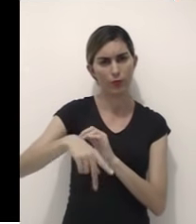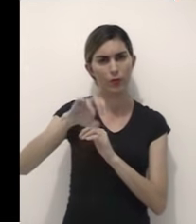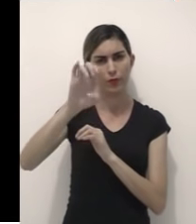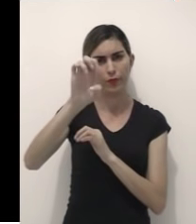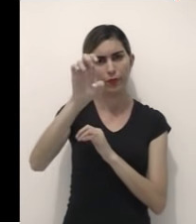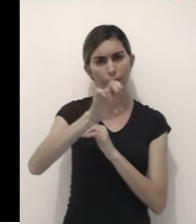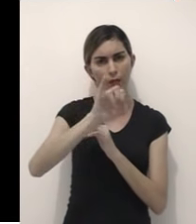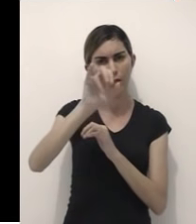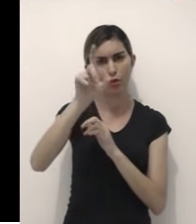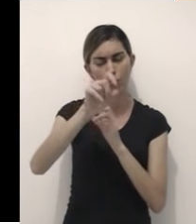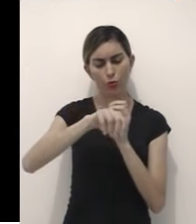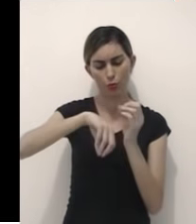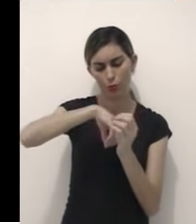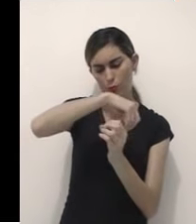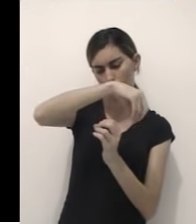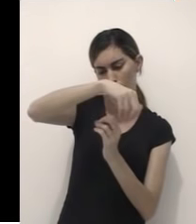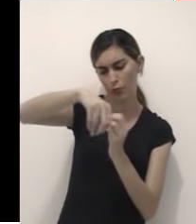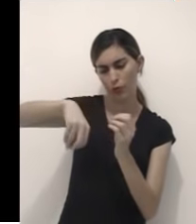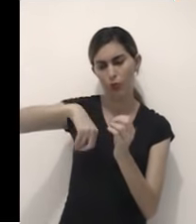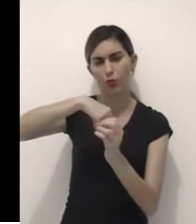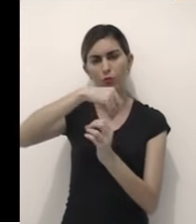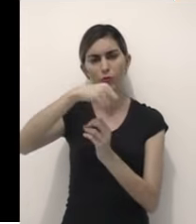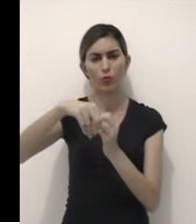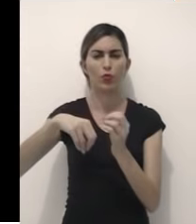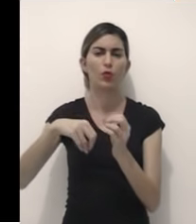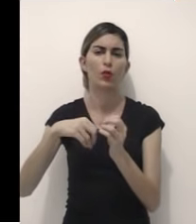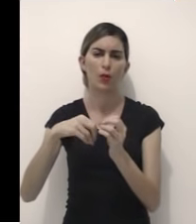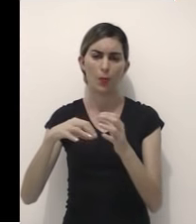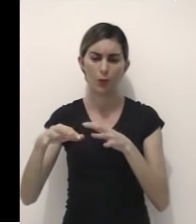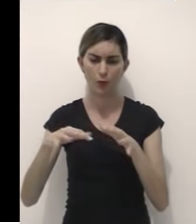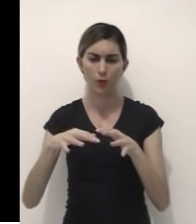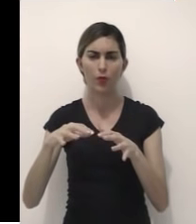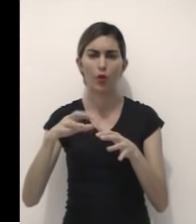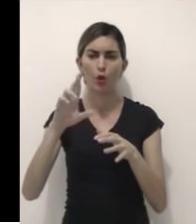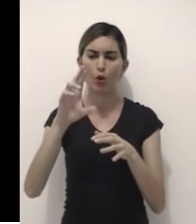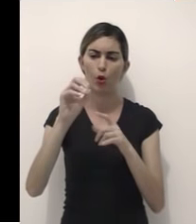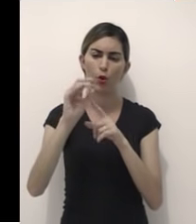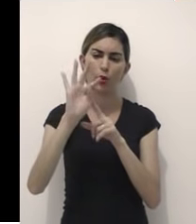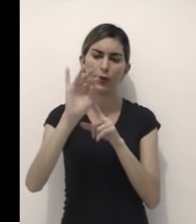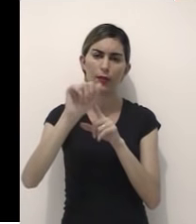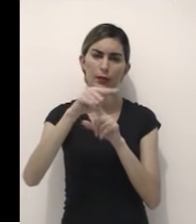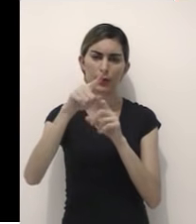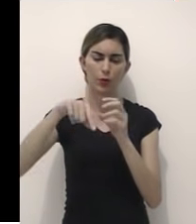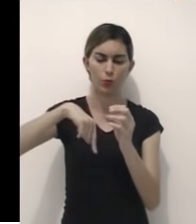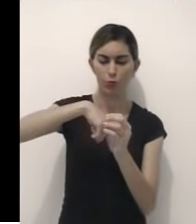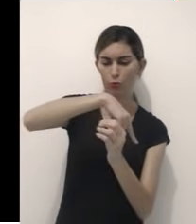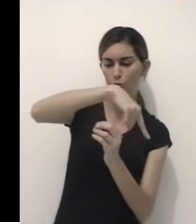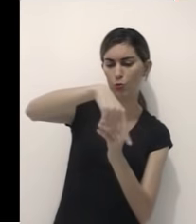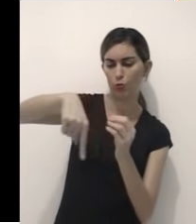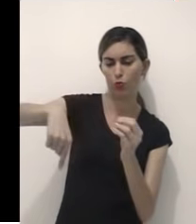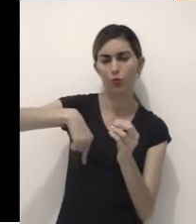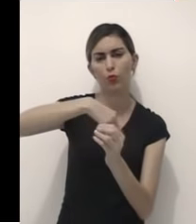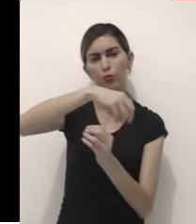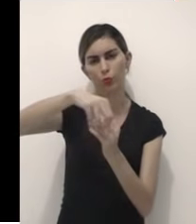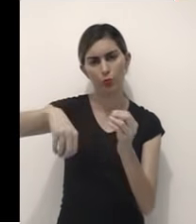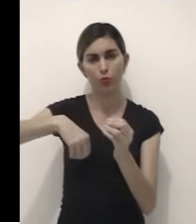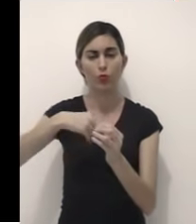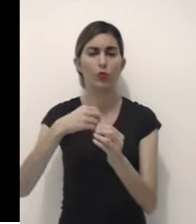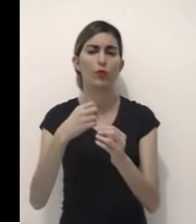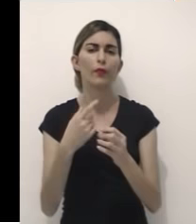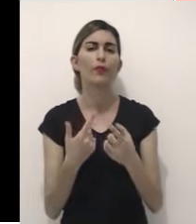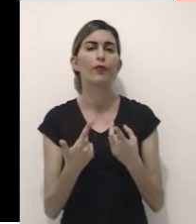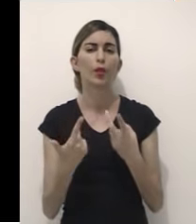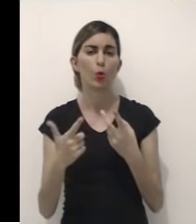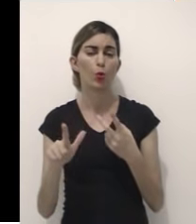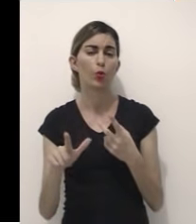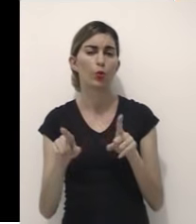próprio eixo. Ela gira em torno do seu próprio eixo. Esse movimento é chamado de rotação. Além